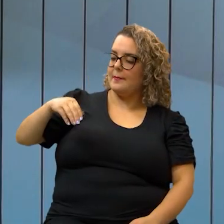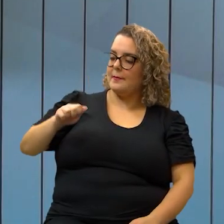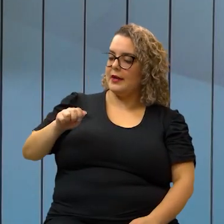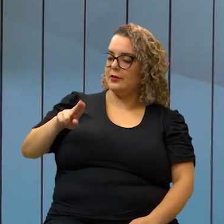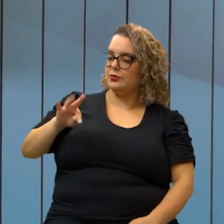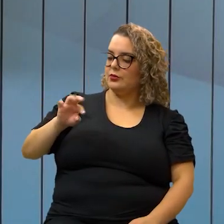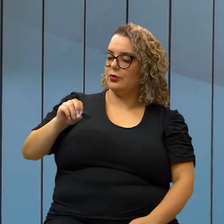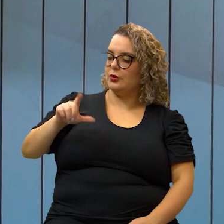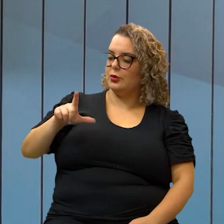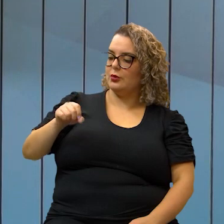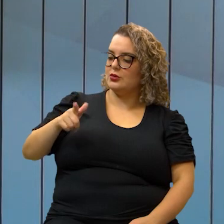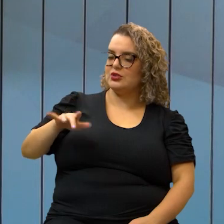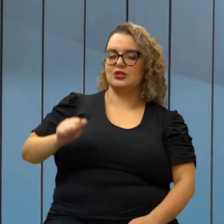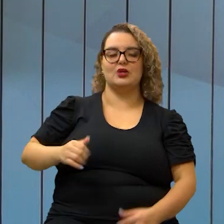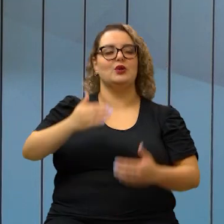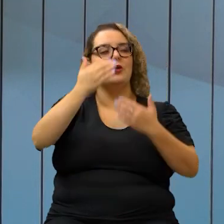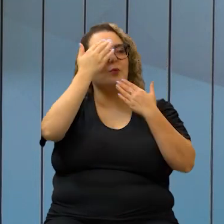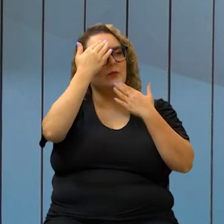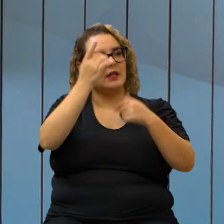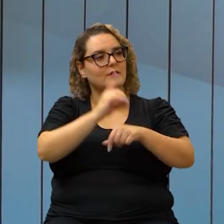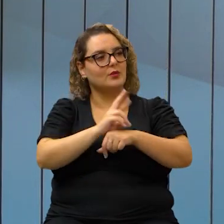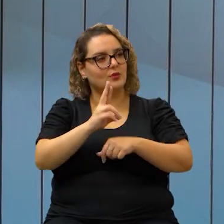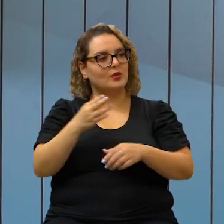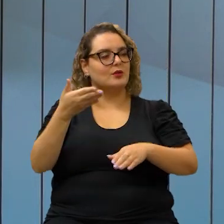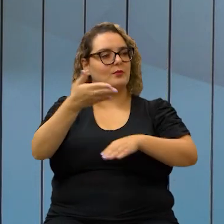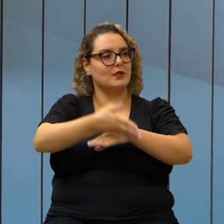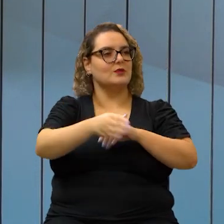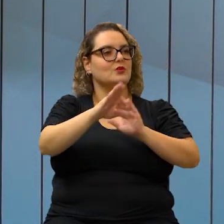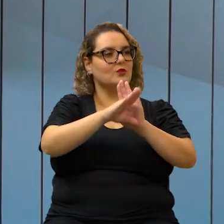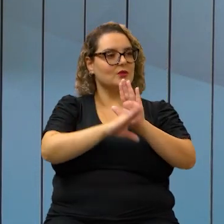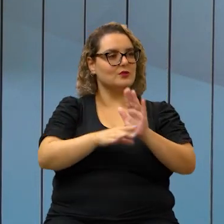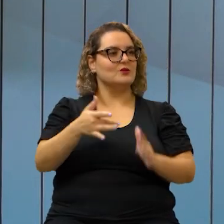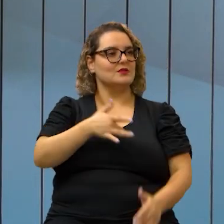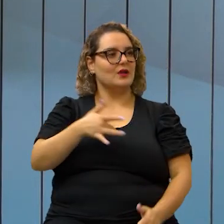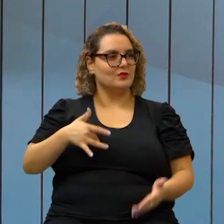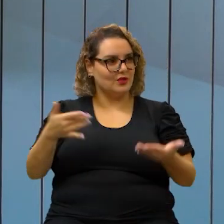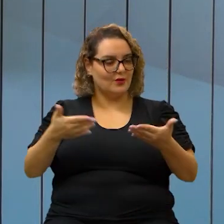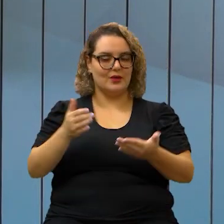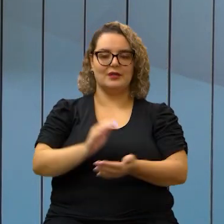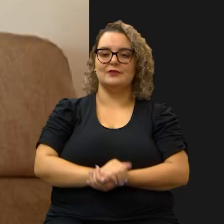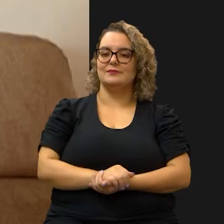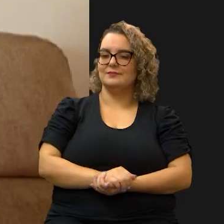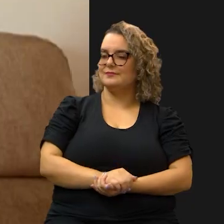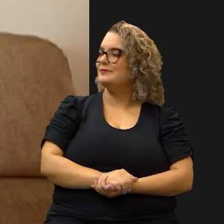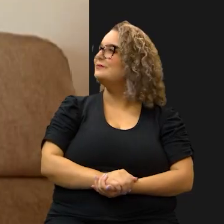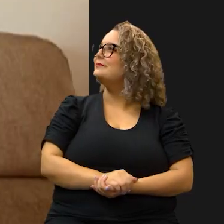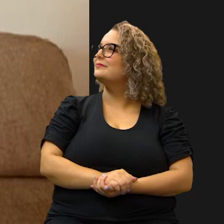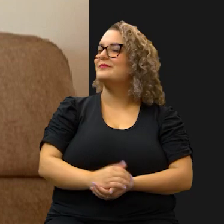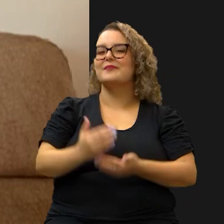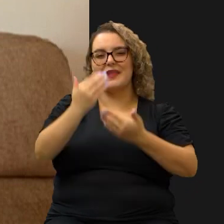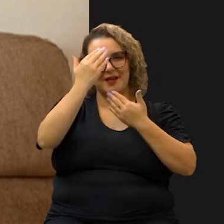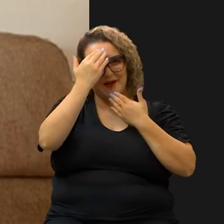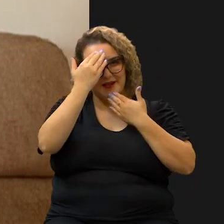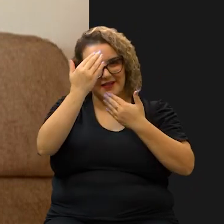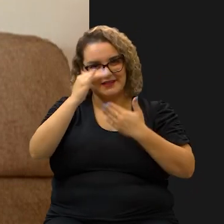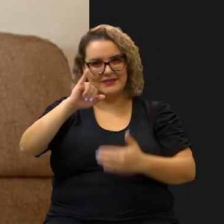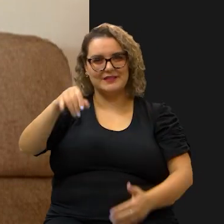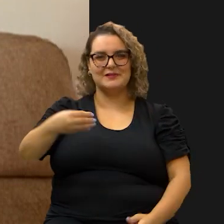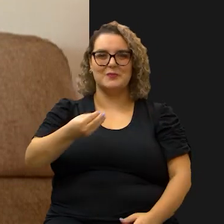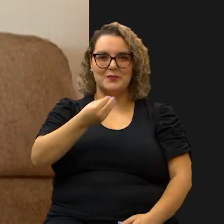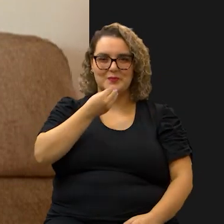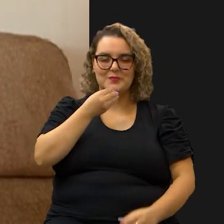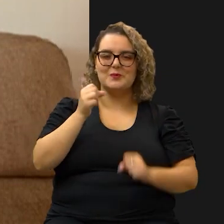muito obrigada pela sua participação aqui no nosso quadro no Saúde Agora. Muito obrigada, eu que